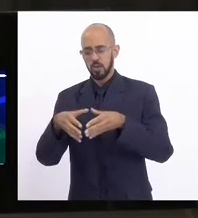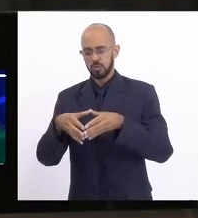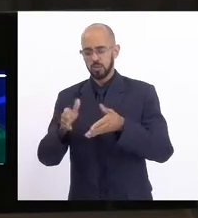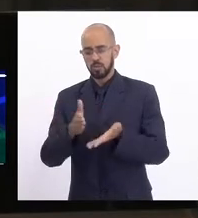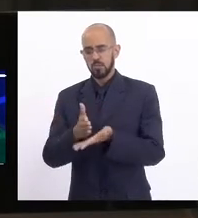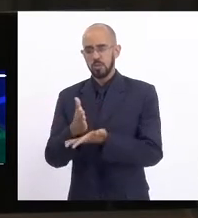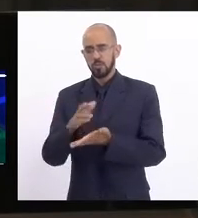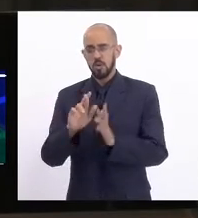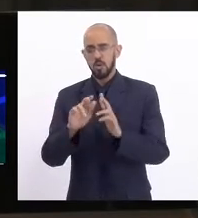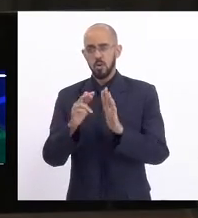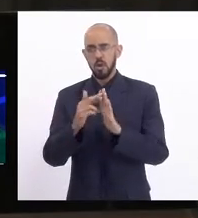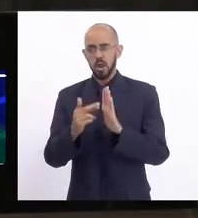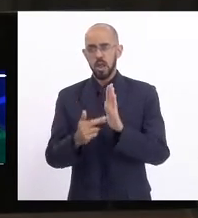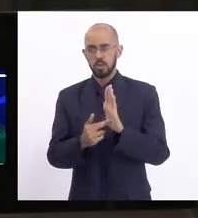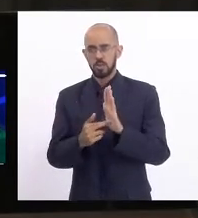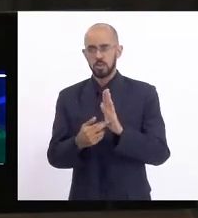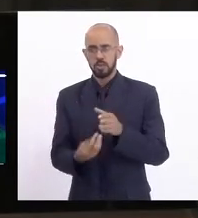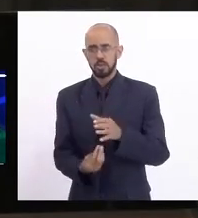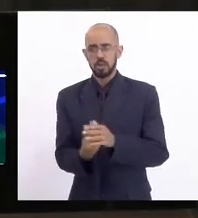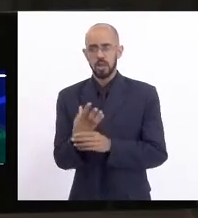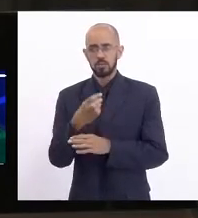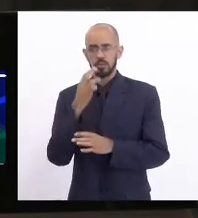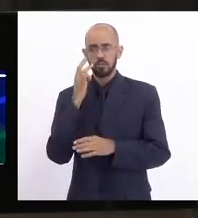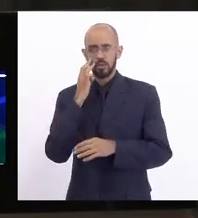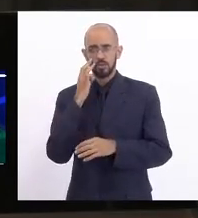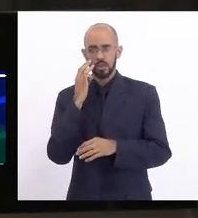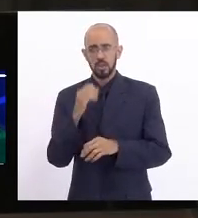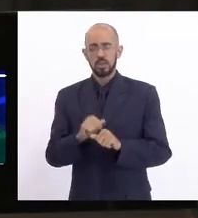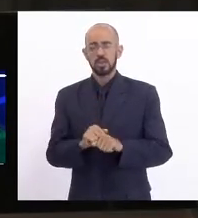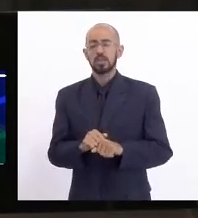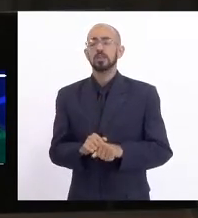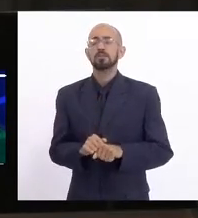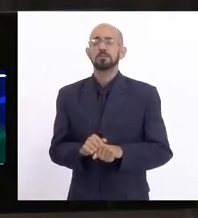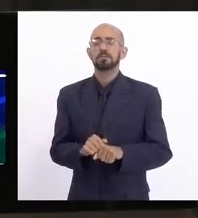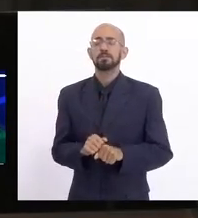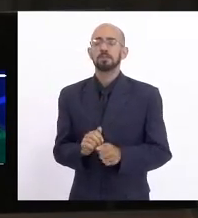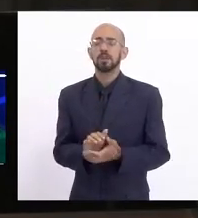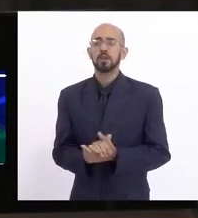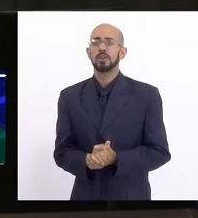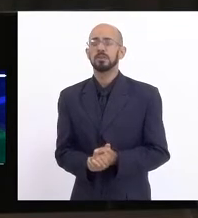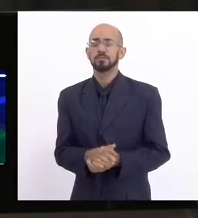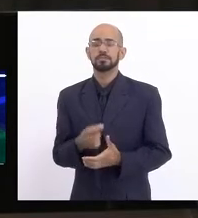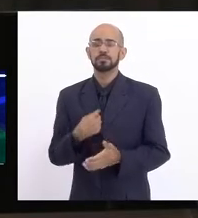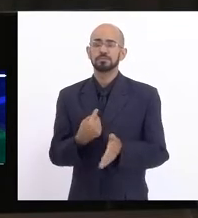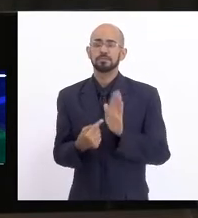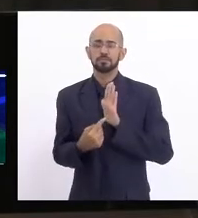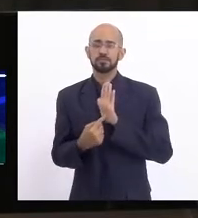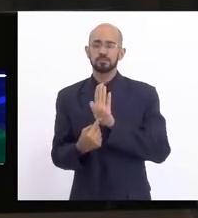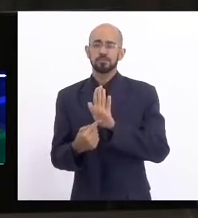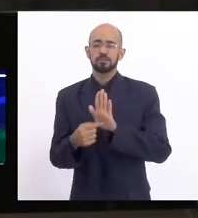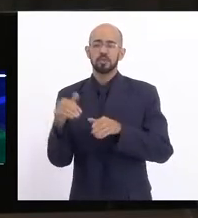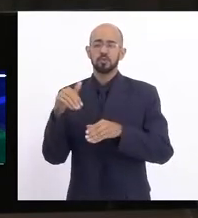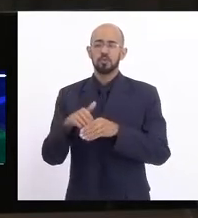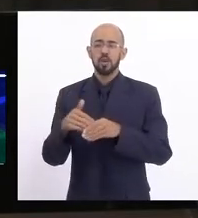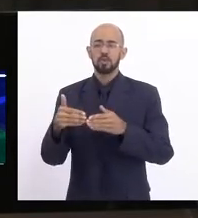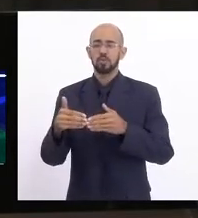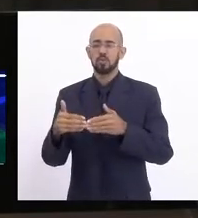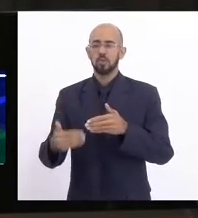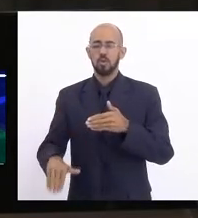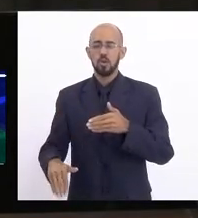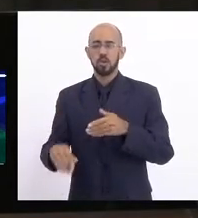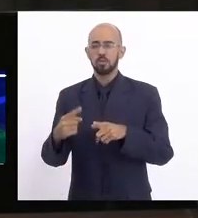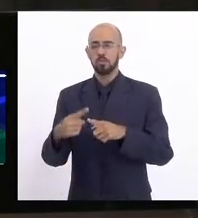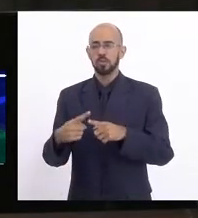relatório produzido pelo Valdec na condição de relator, eu apresentei um voto divergente. E apresentei um